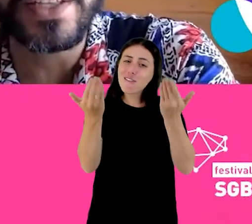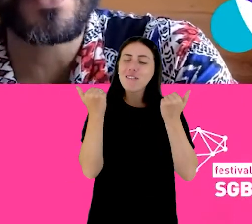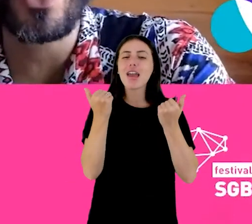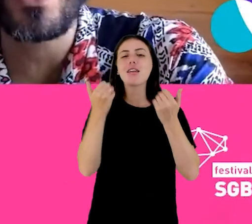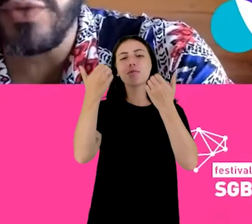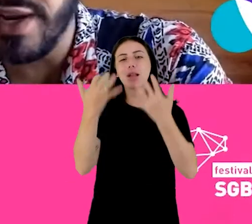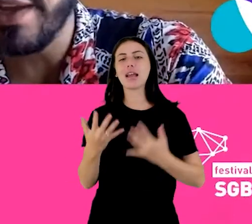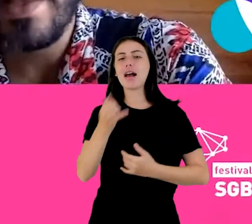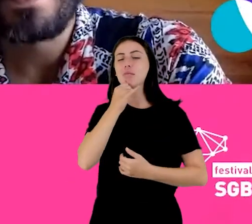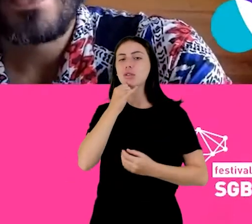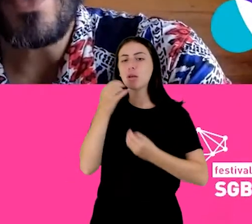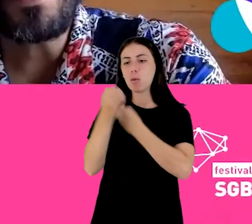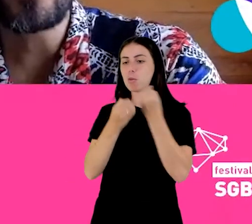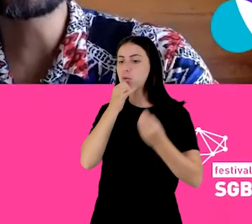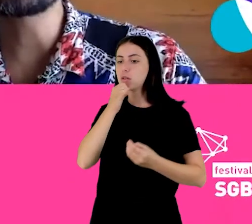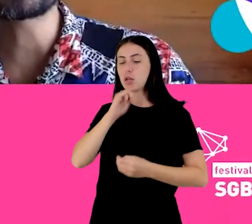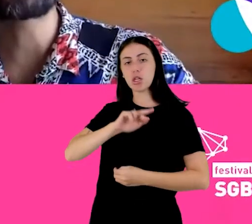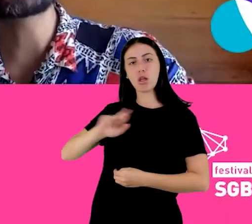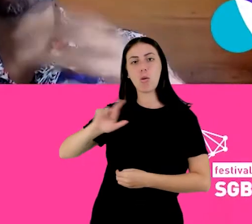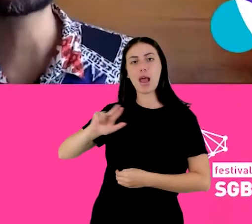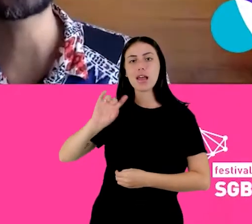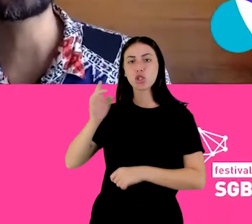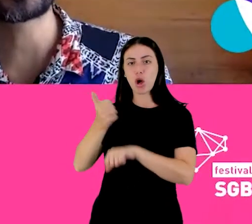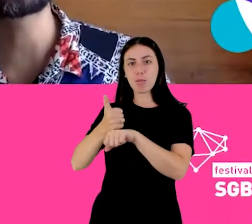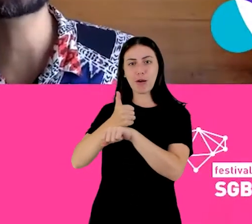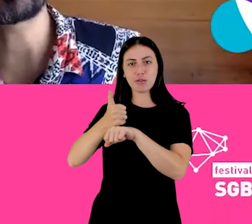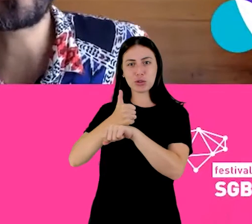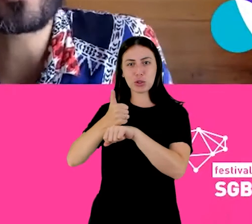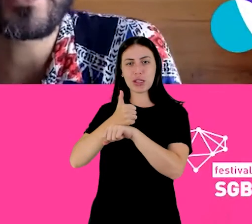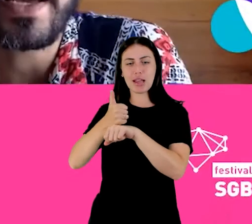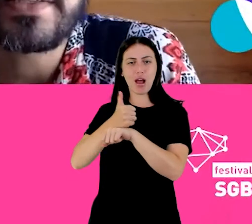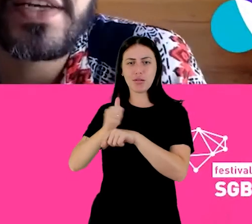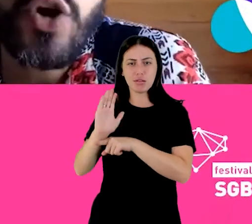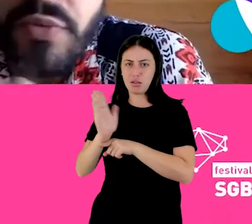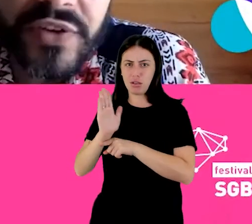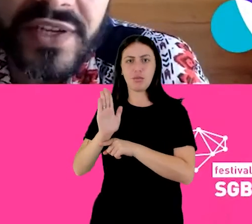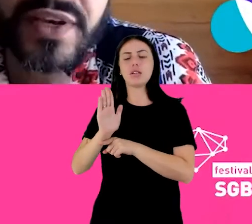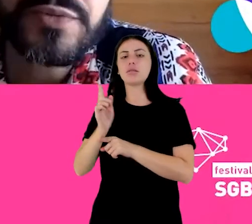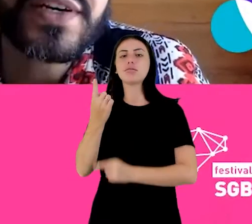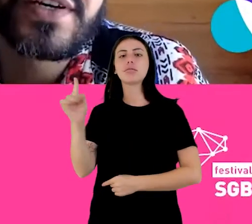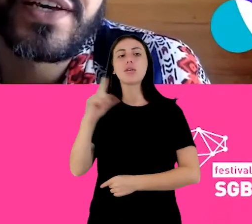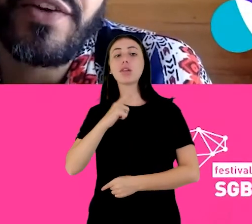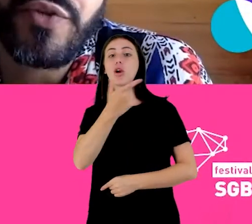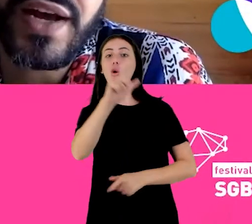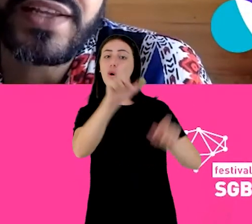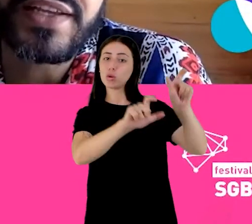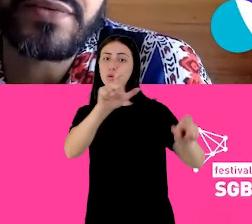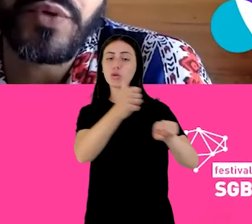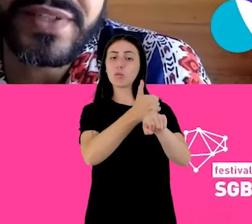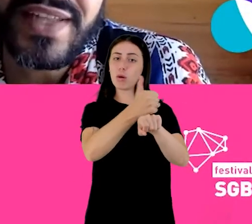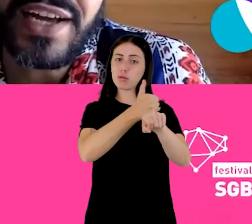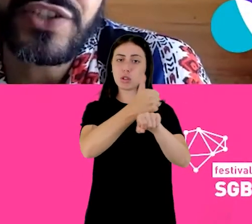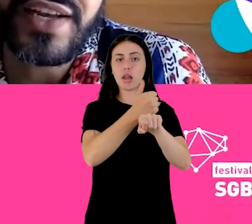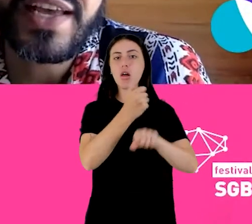fazer da vida, porque eu me encontrei. Fala um pouquinho sobre essa abrangência, que não se resume só aos profissionais, como você mesma, que é formada